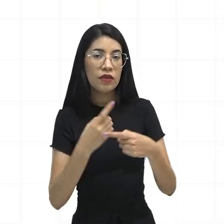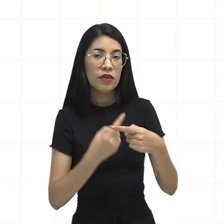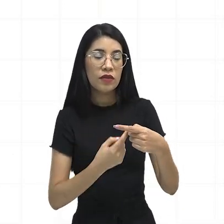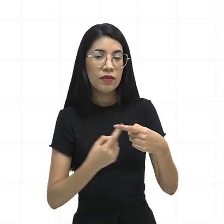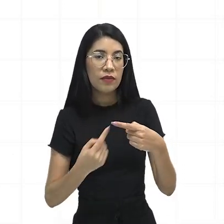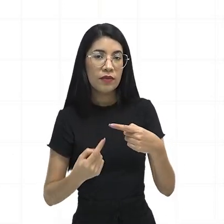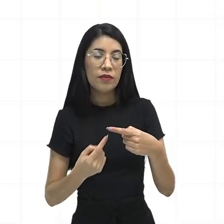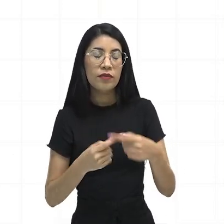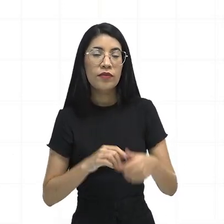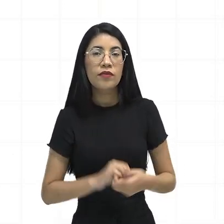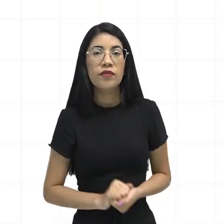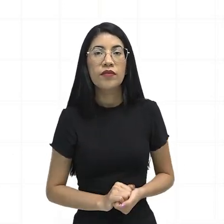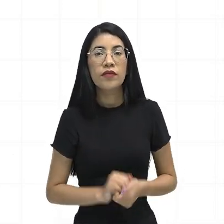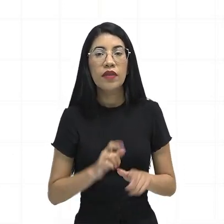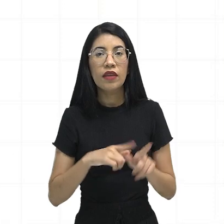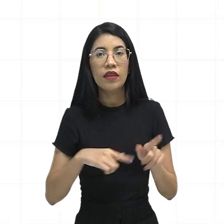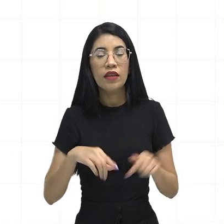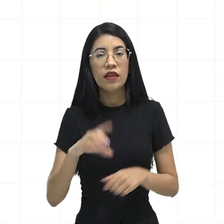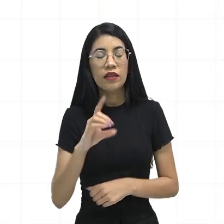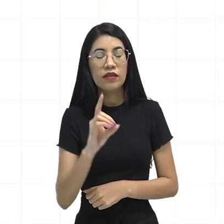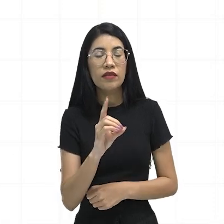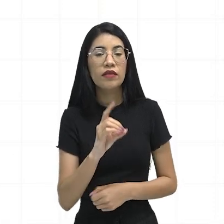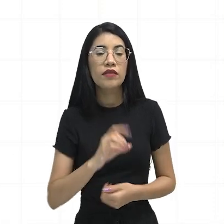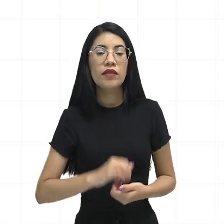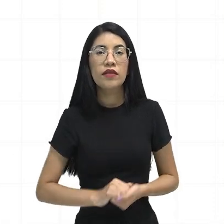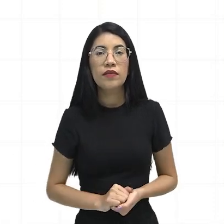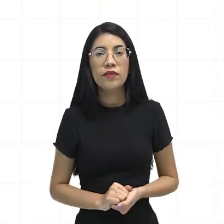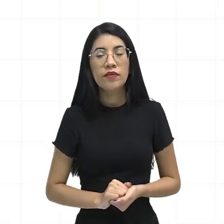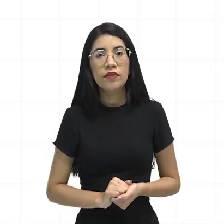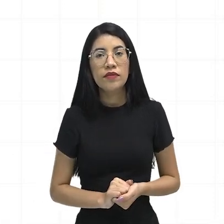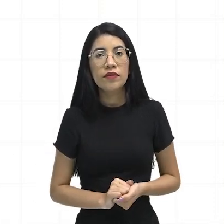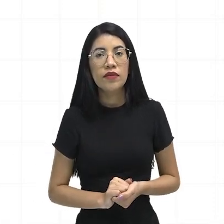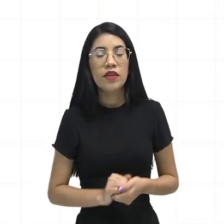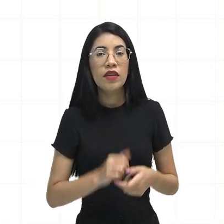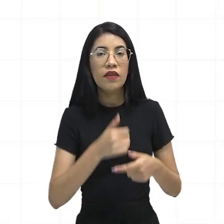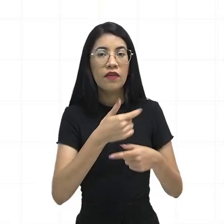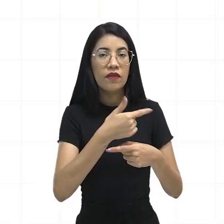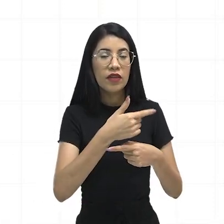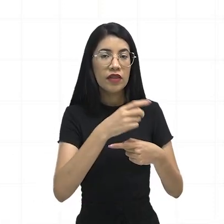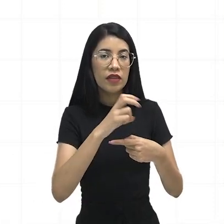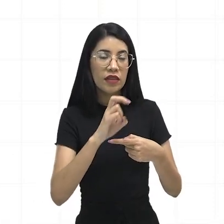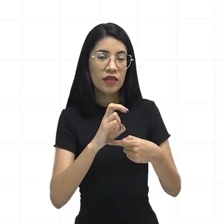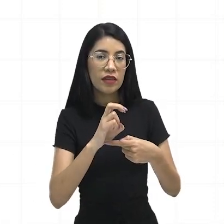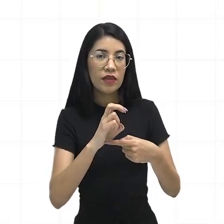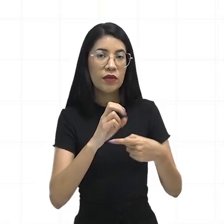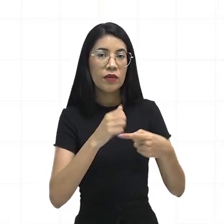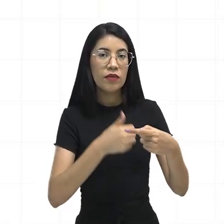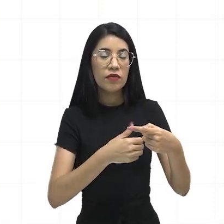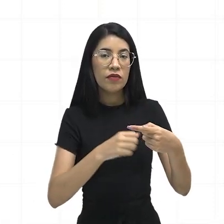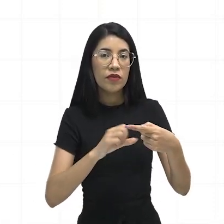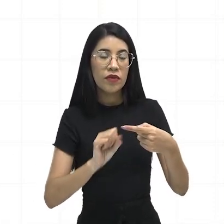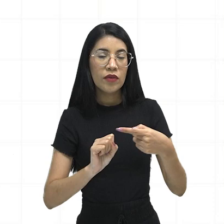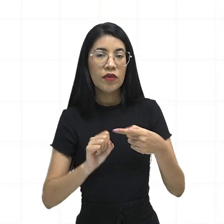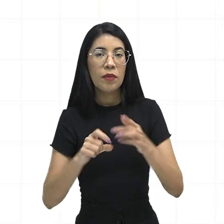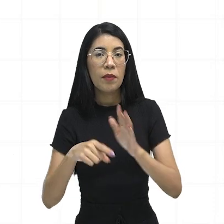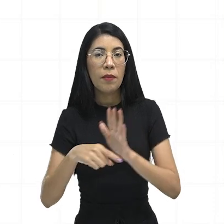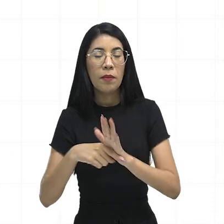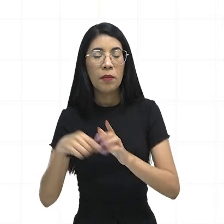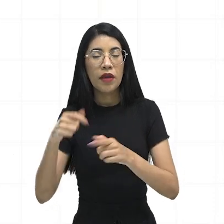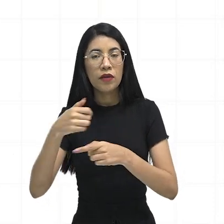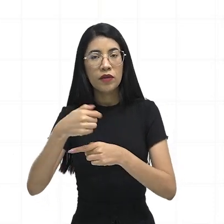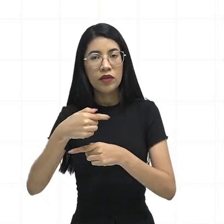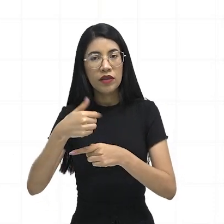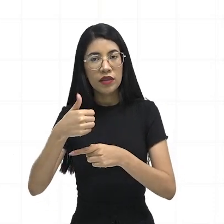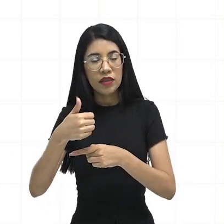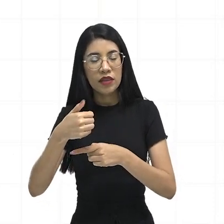ok? Letra D, nós temos 25 dezoitoavos menos 17 dezoitoavos.